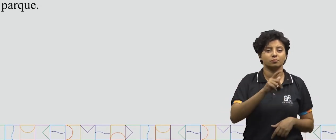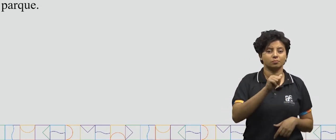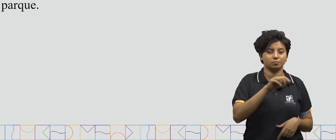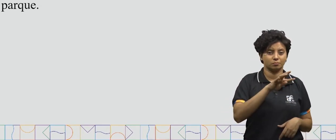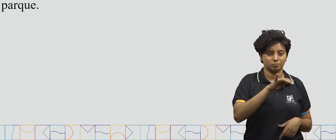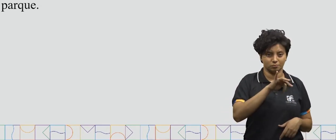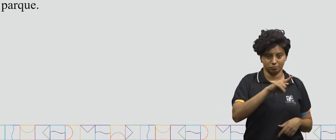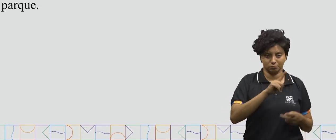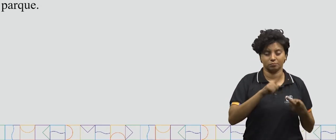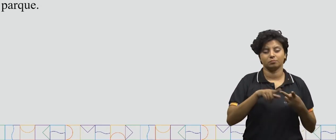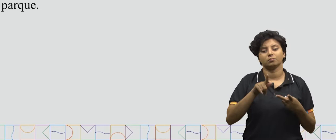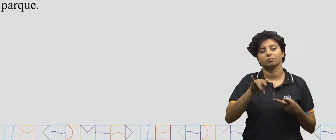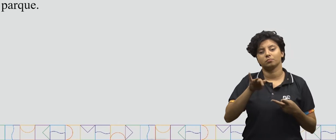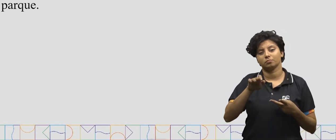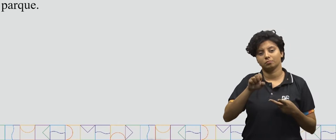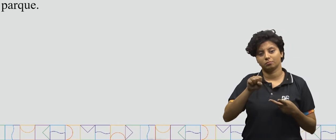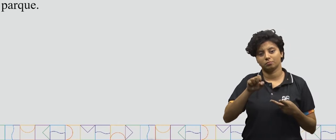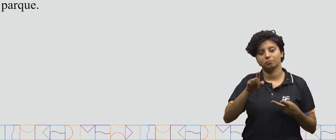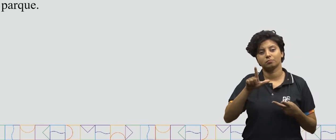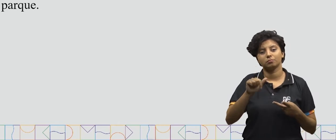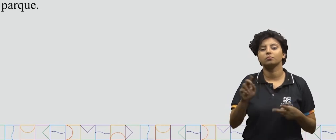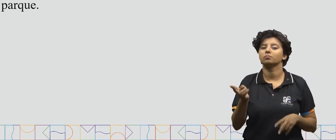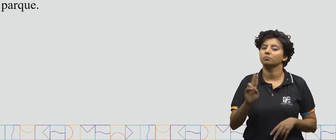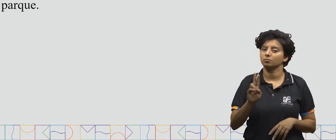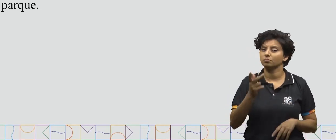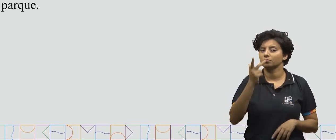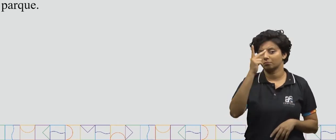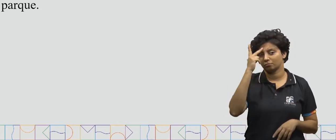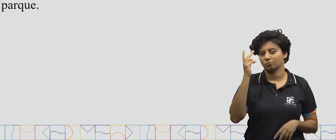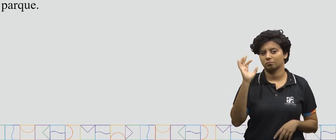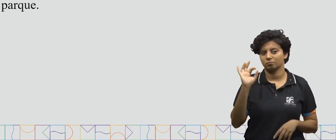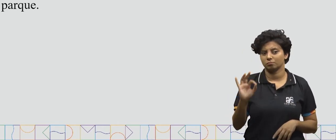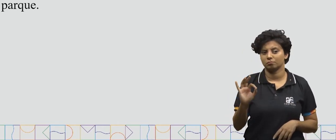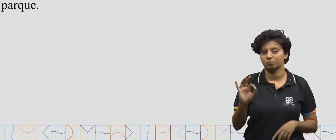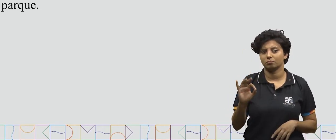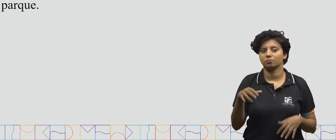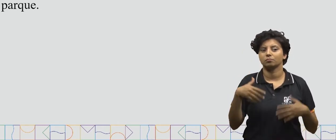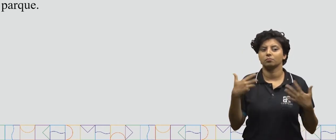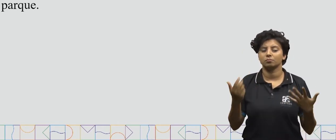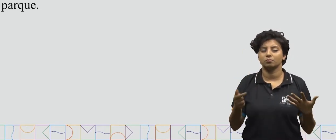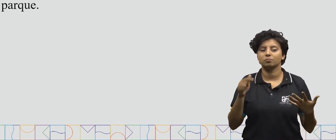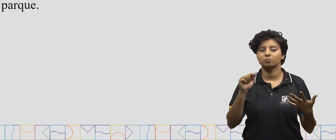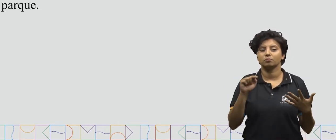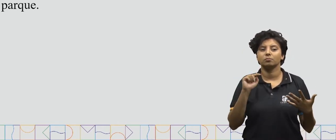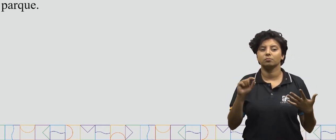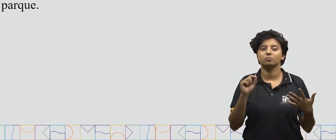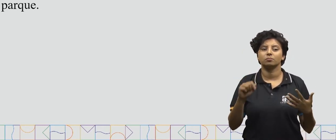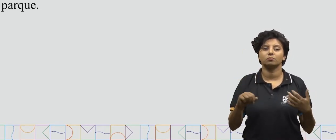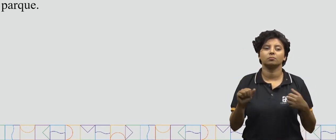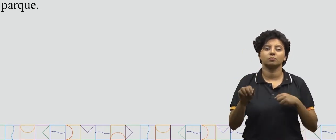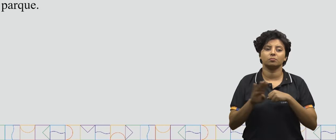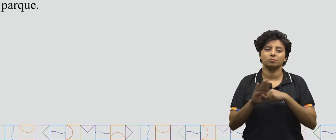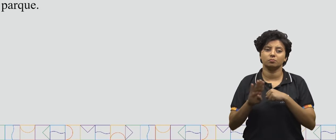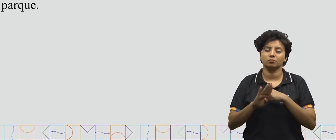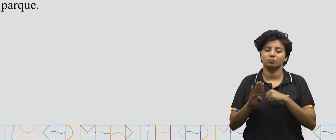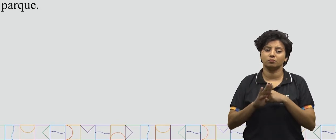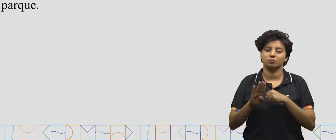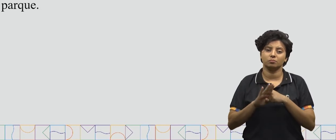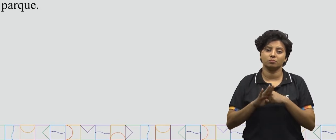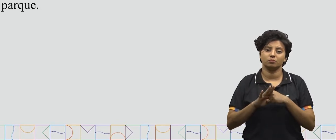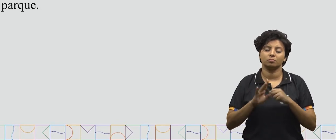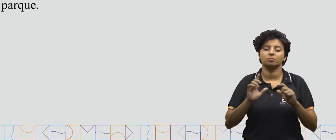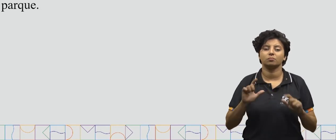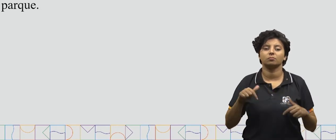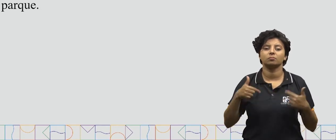Kátia e a Gisele são nomes de alguém, não é verdade? Portanto, elas são substantivos.